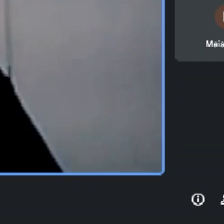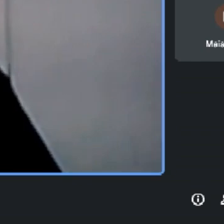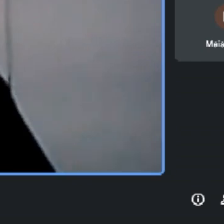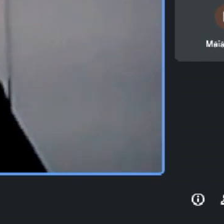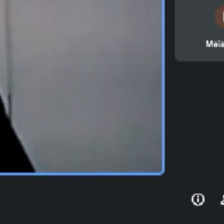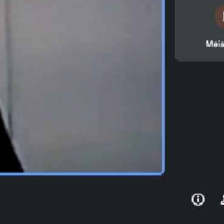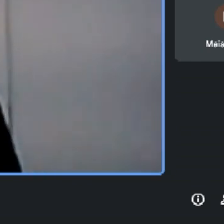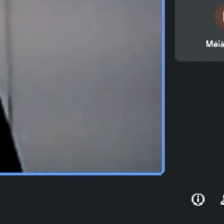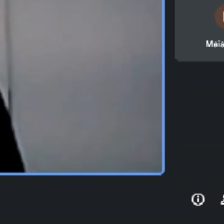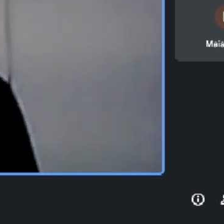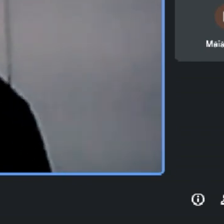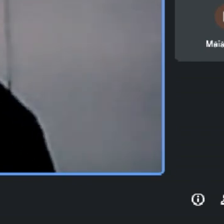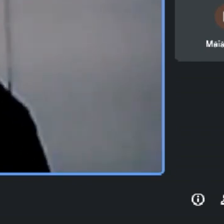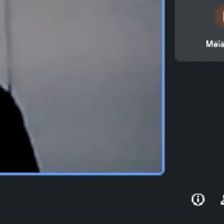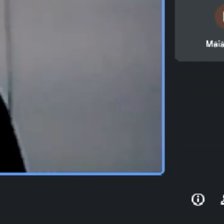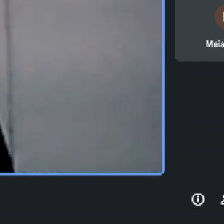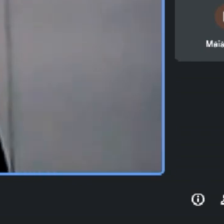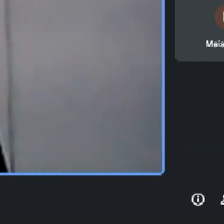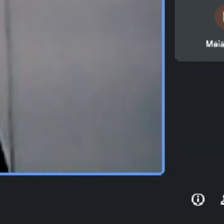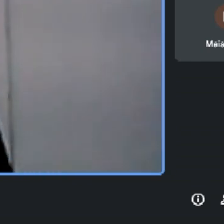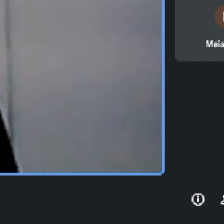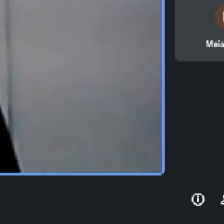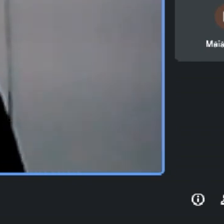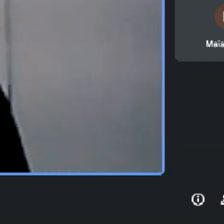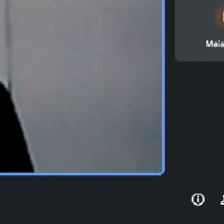requerimento 1339.